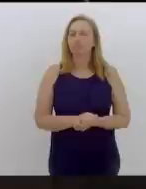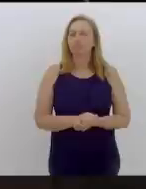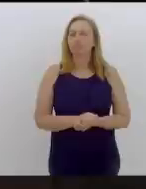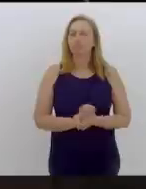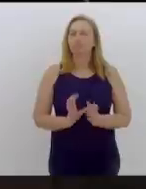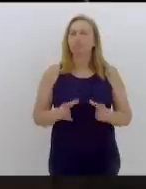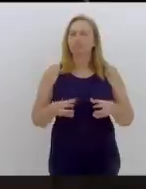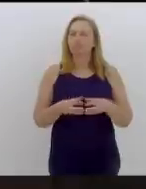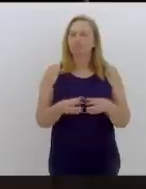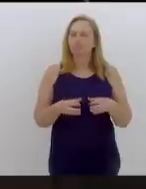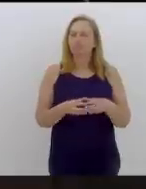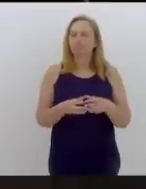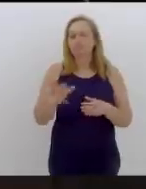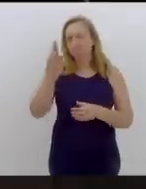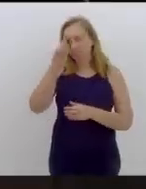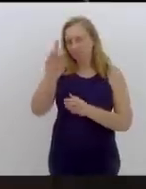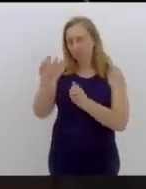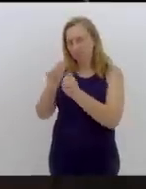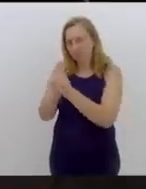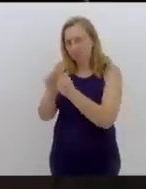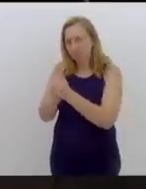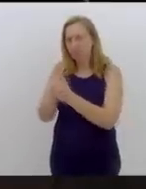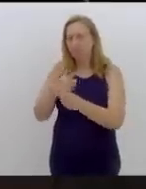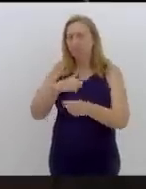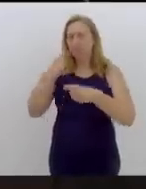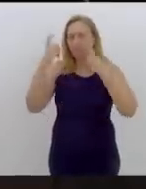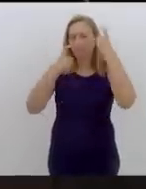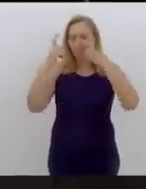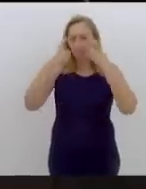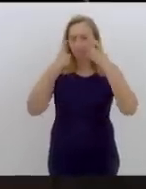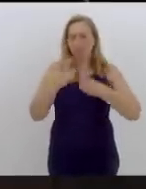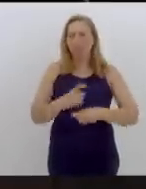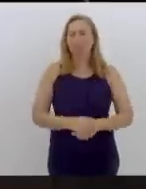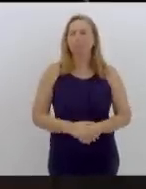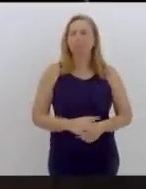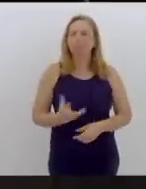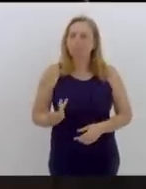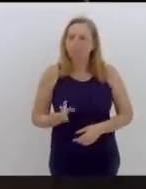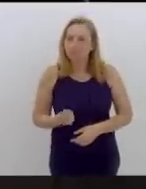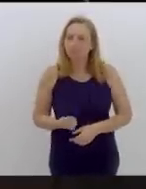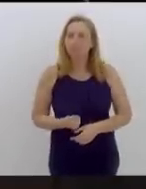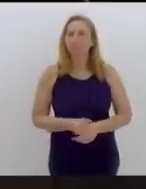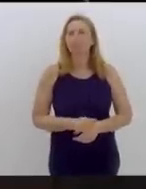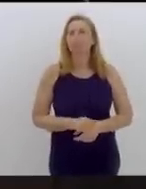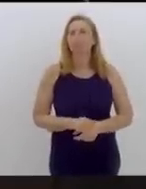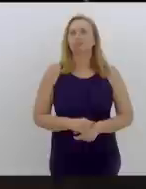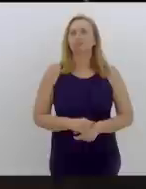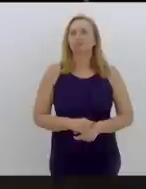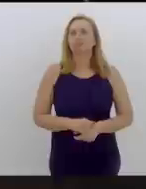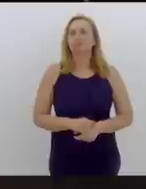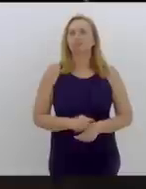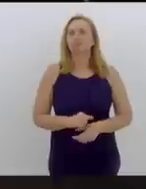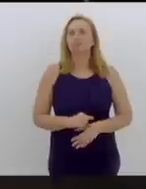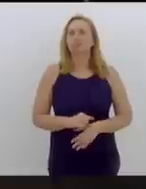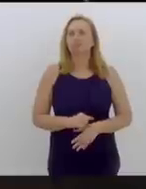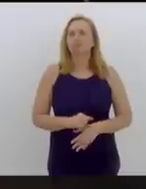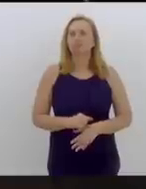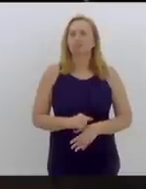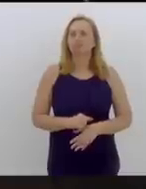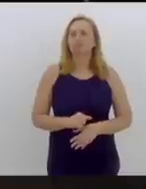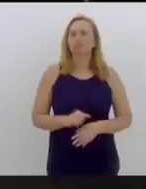da comissão com o senhor a minha preocupação da paridade e integralidade e também da